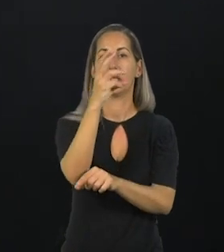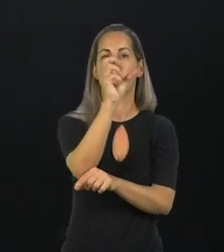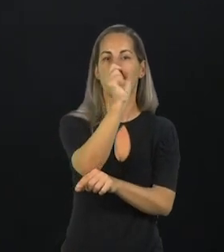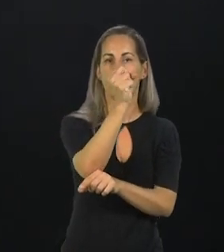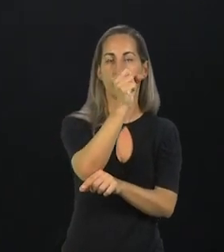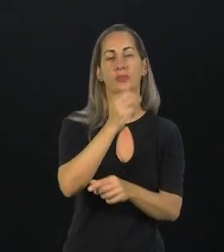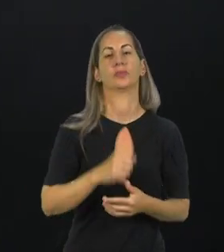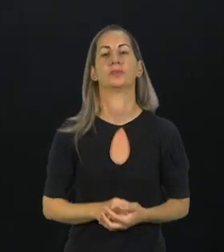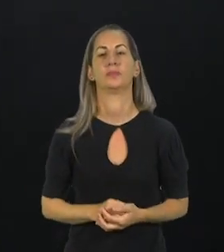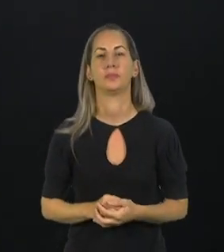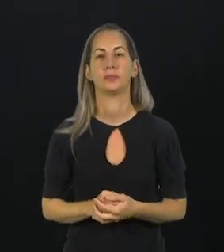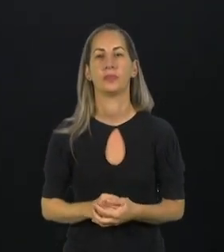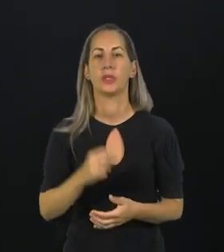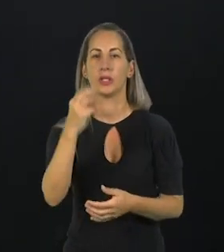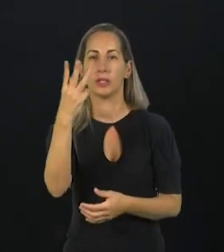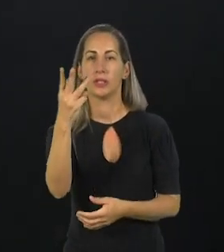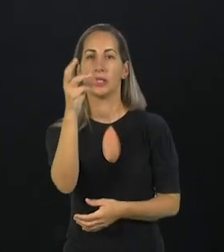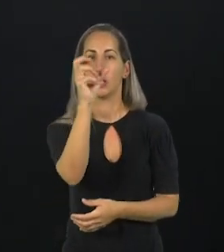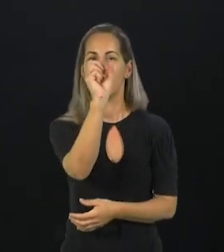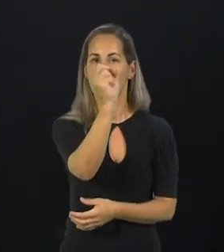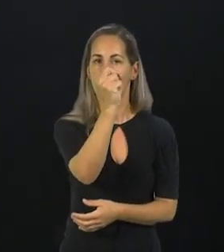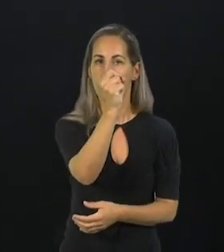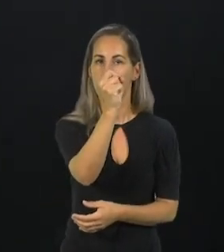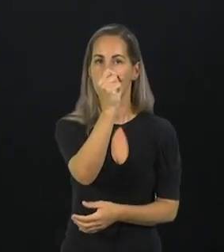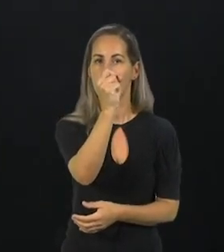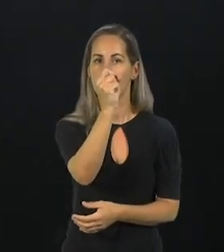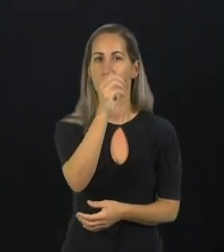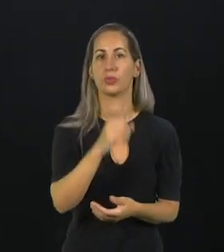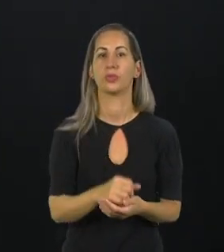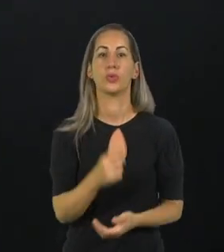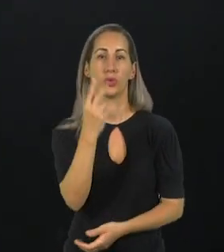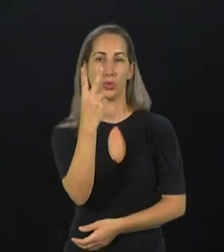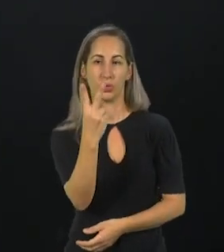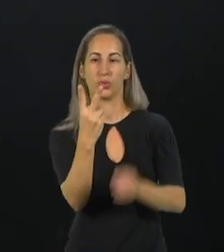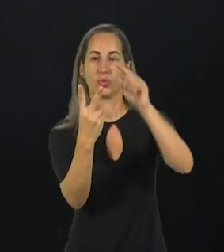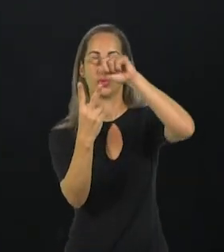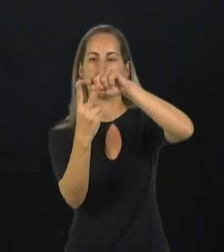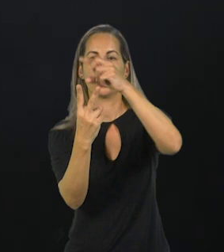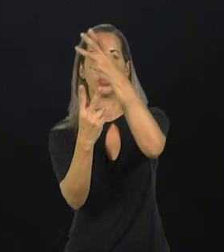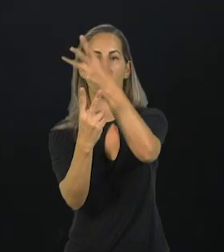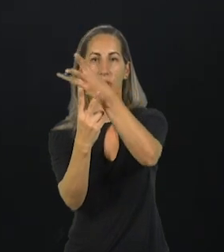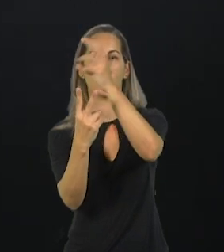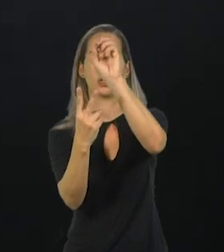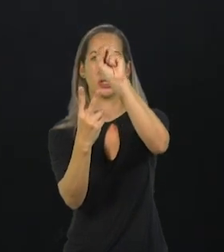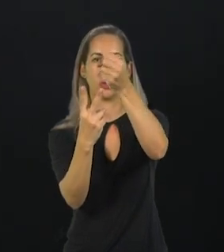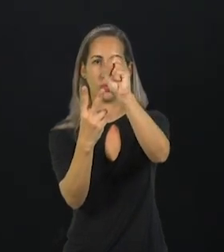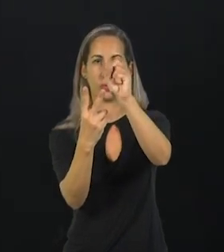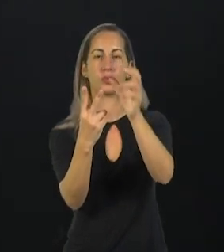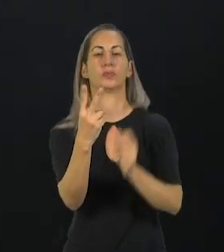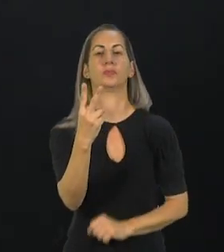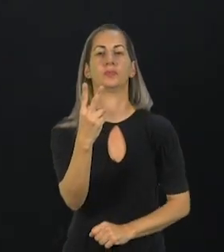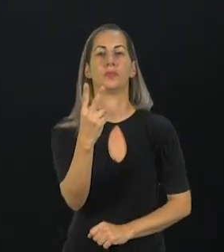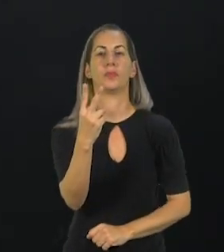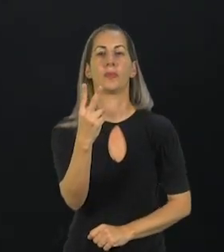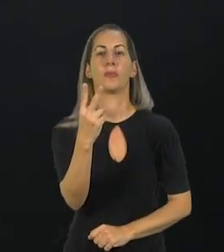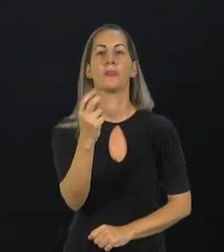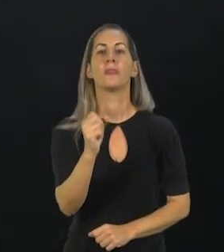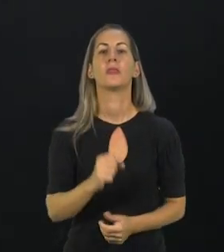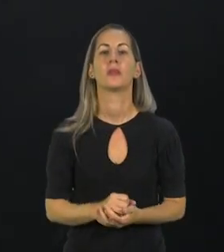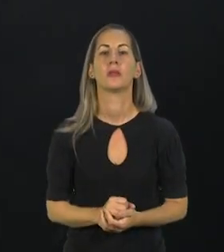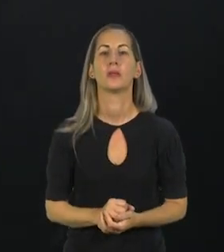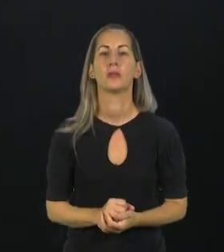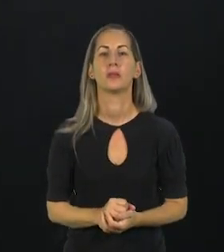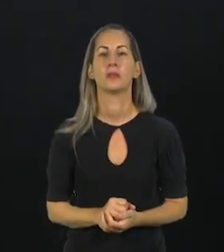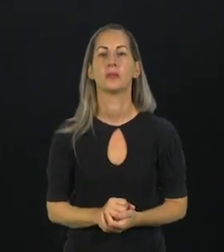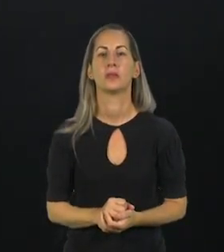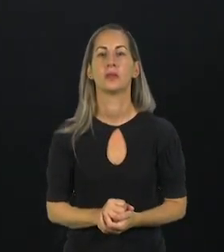parte decimal. E esse 38 ele é formado por dois algarismos. Automaticamente, esse 38